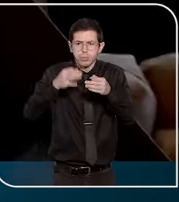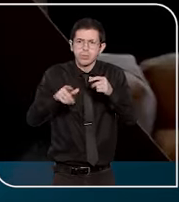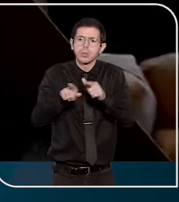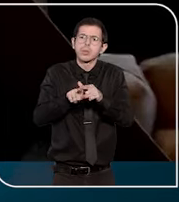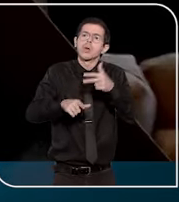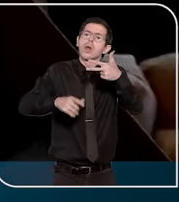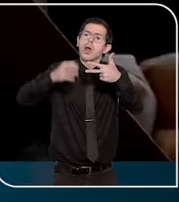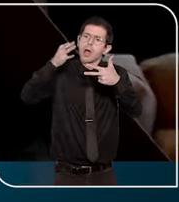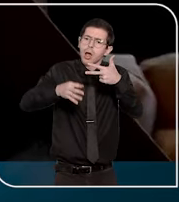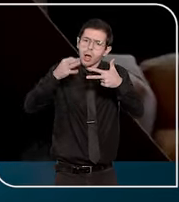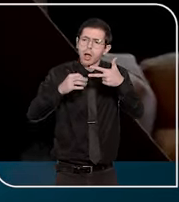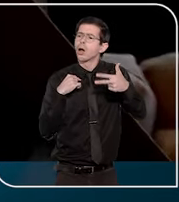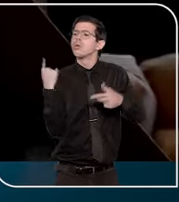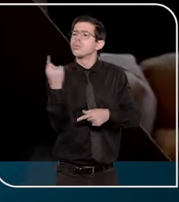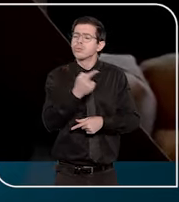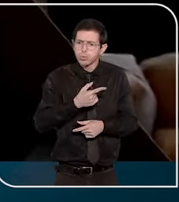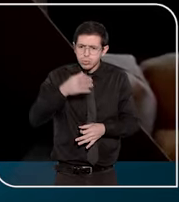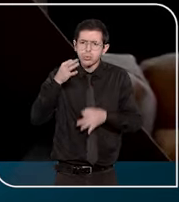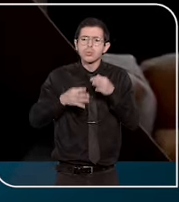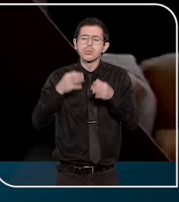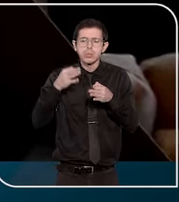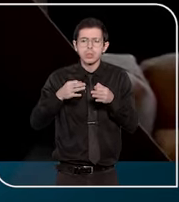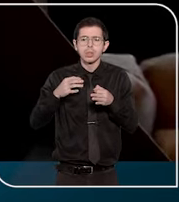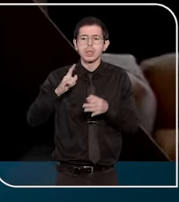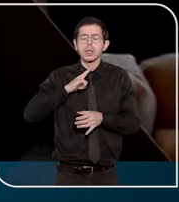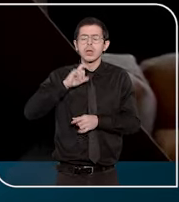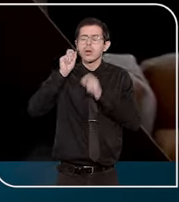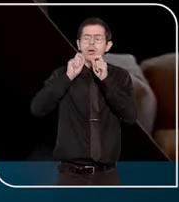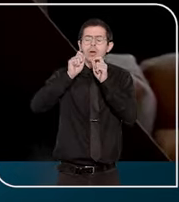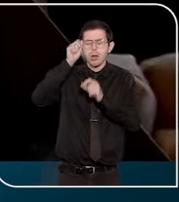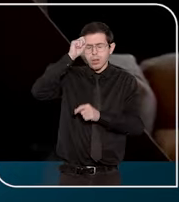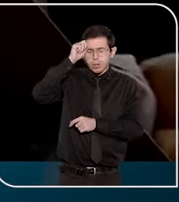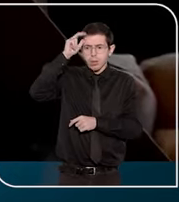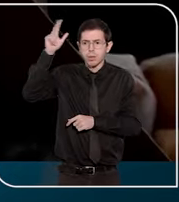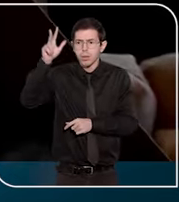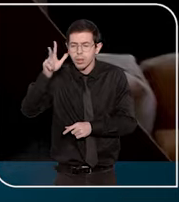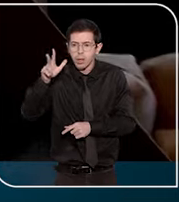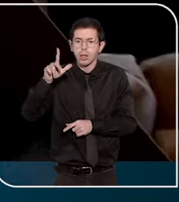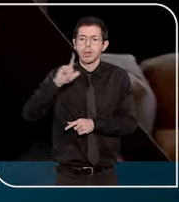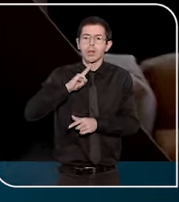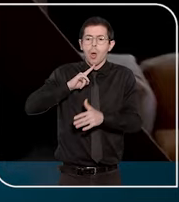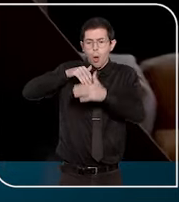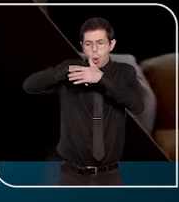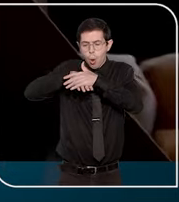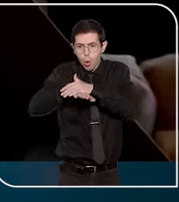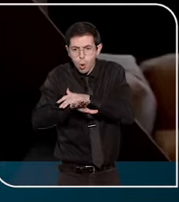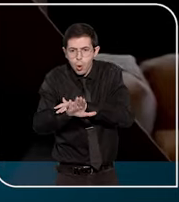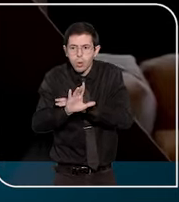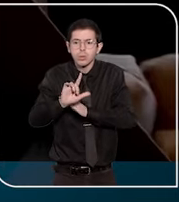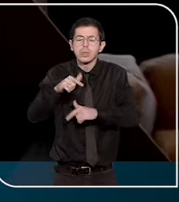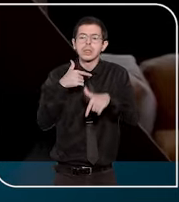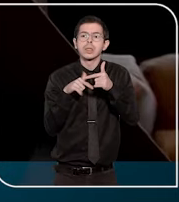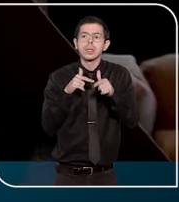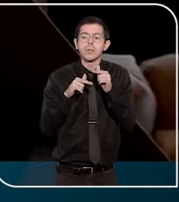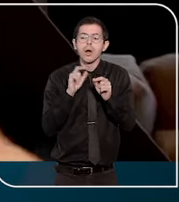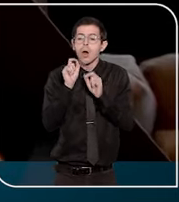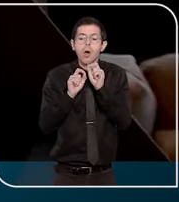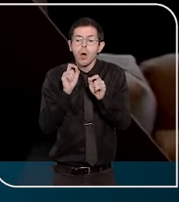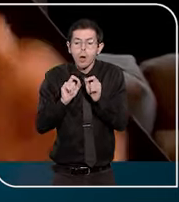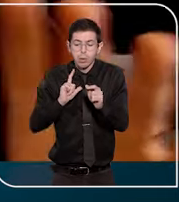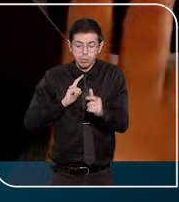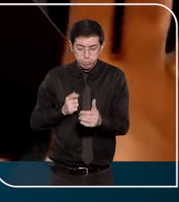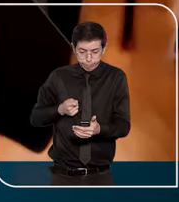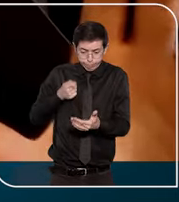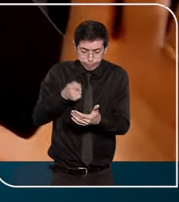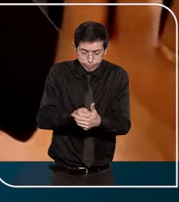nós juízes, todo mundo tem uma expertise, tem um hábito de lidar com a causa, né? Com a aplicação do